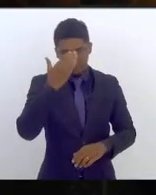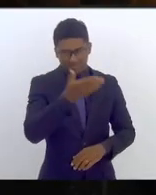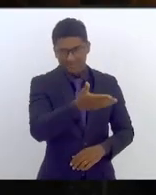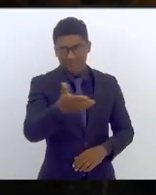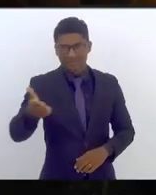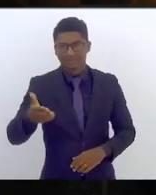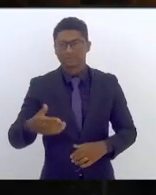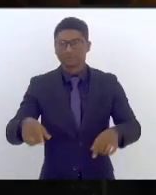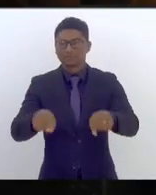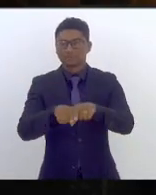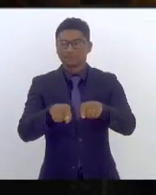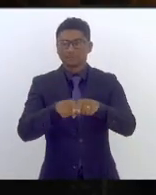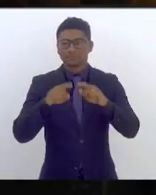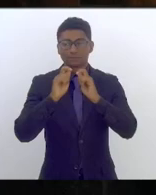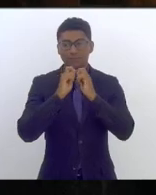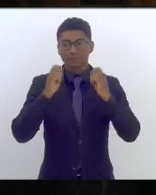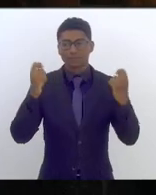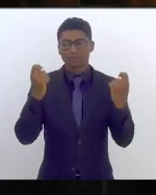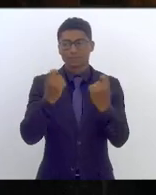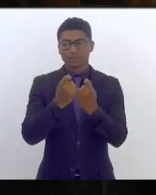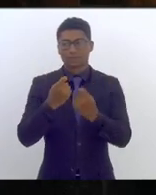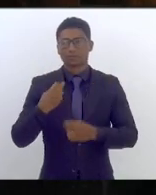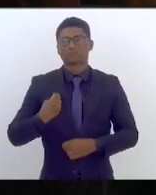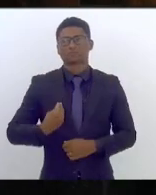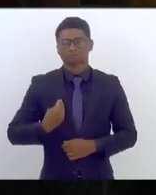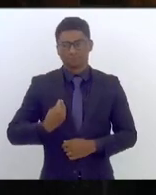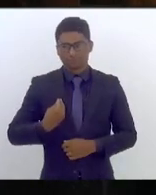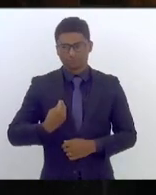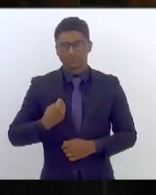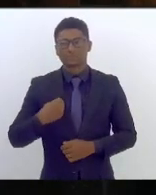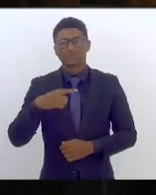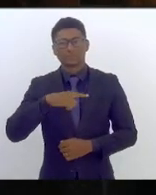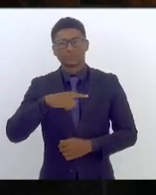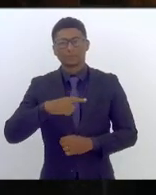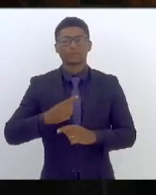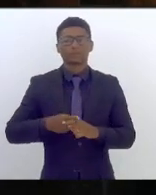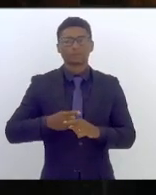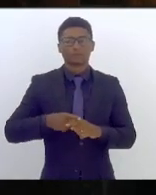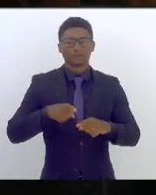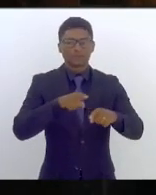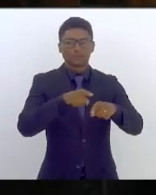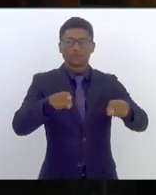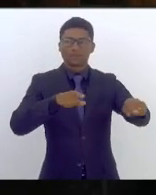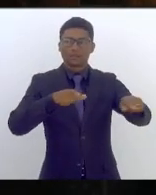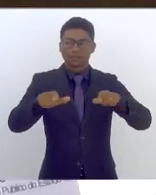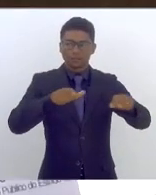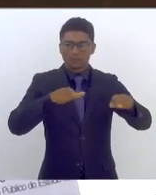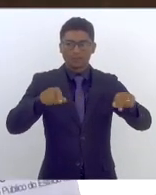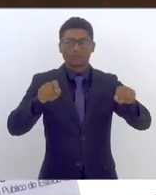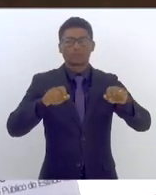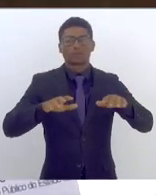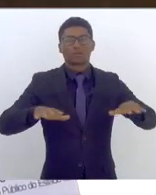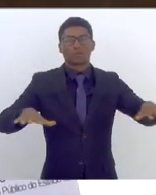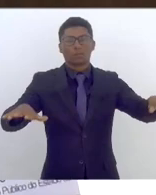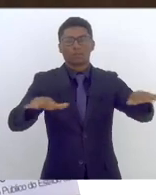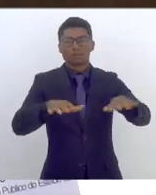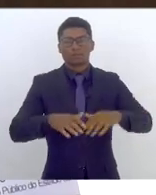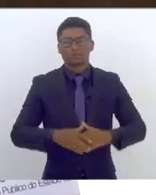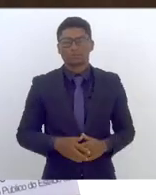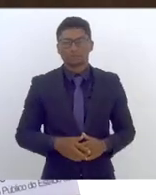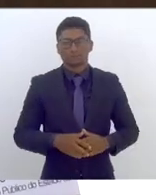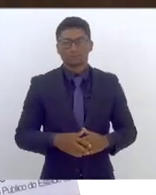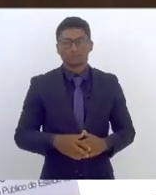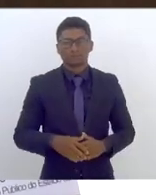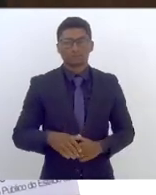Associação funciona existe por conta do trabalho de todos vocês com a liderança